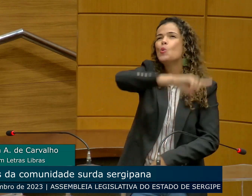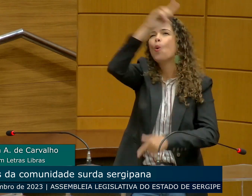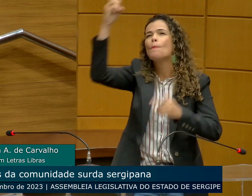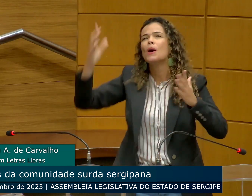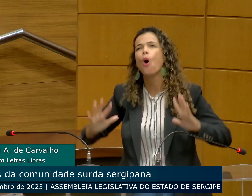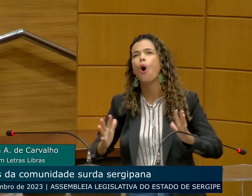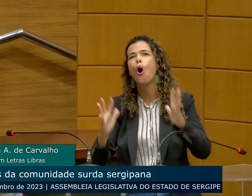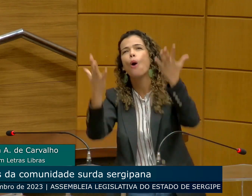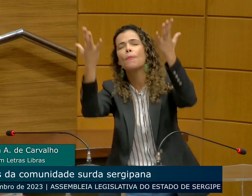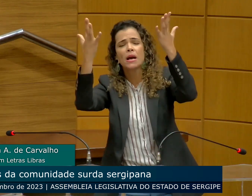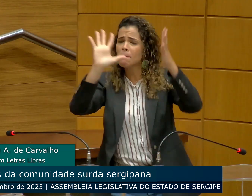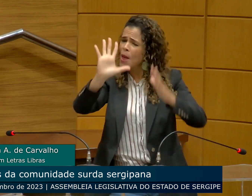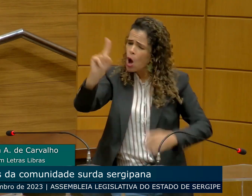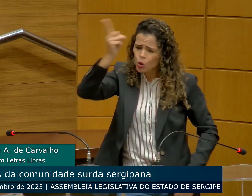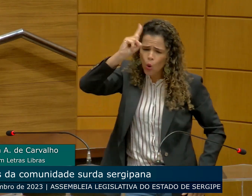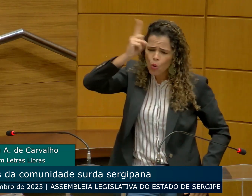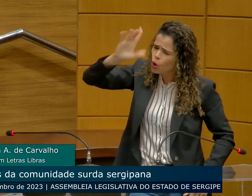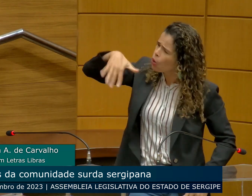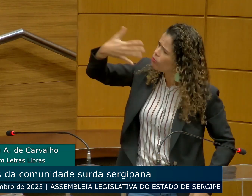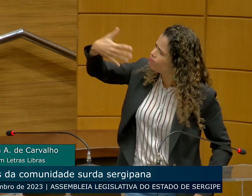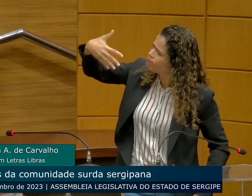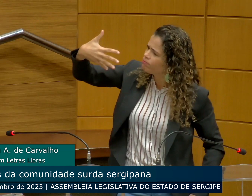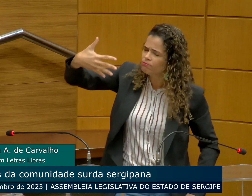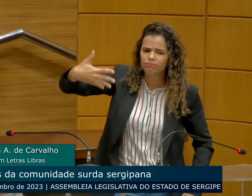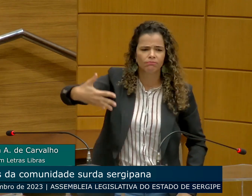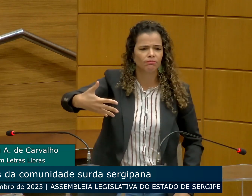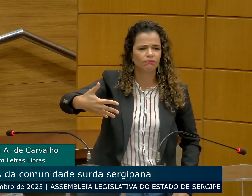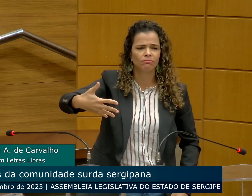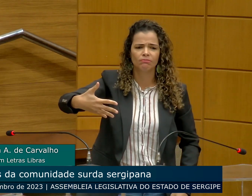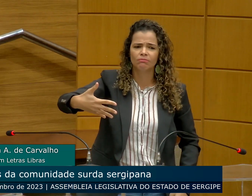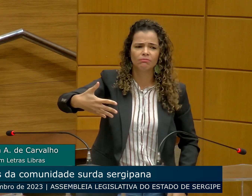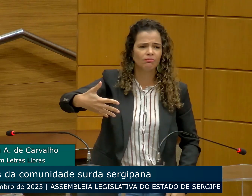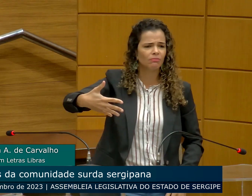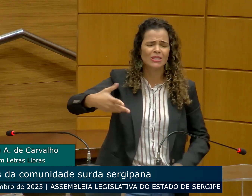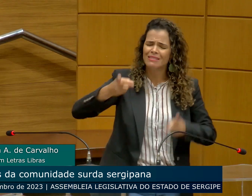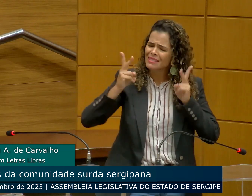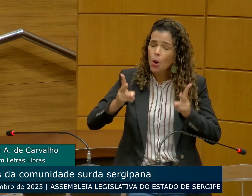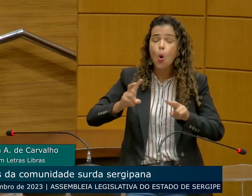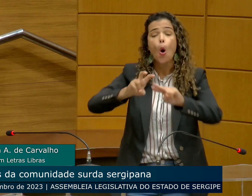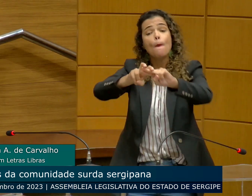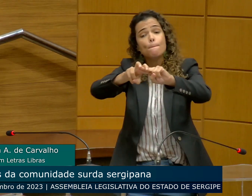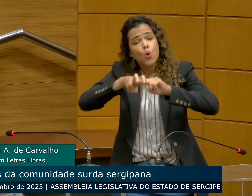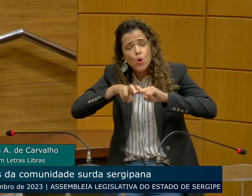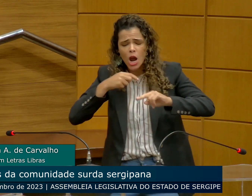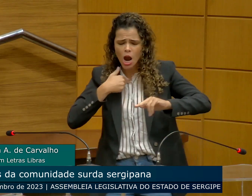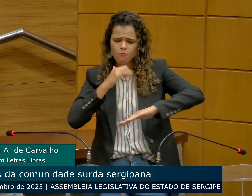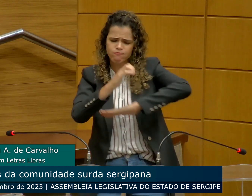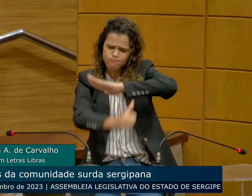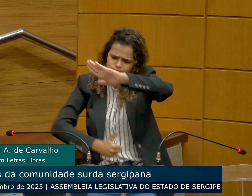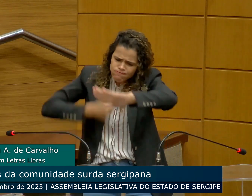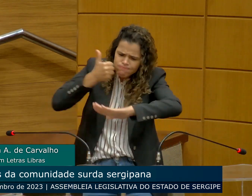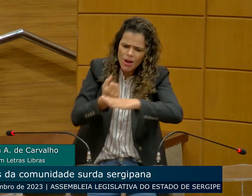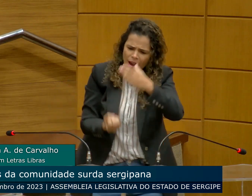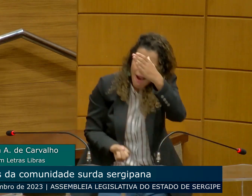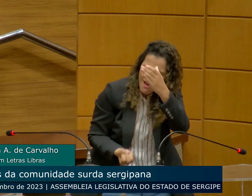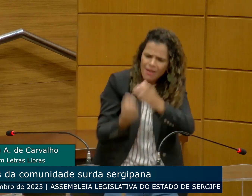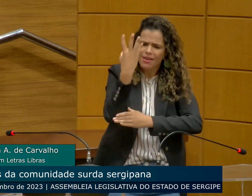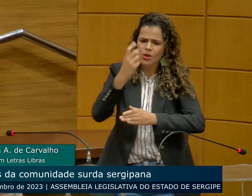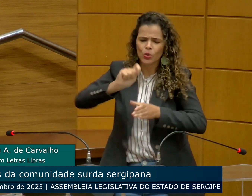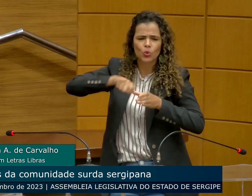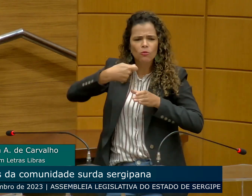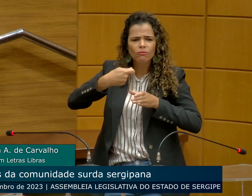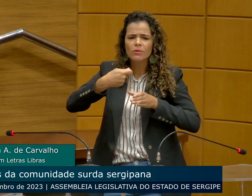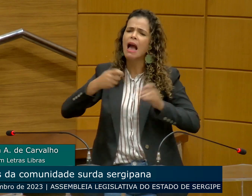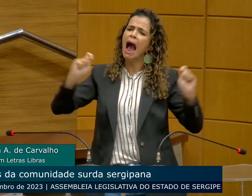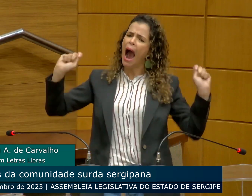ser protagonistas dessa luta, né, devem sim honrar, porque Deus tem um propósito, né, todos os dias a gente tem que pensar nisso.